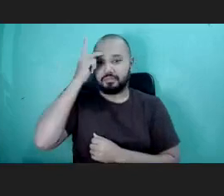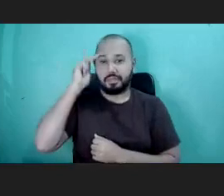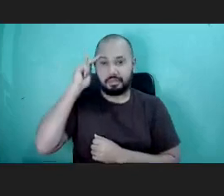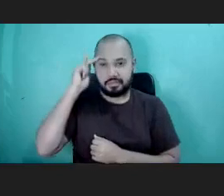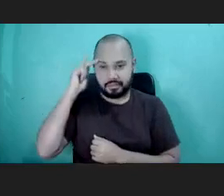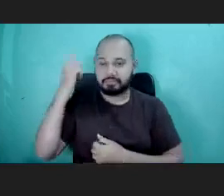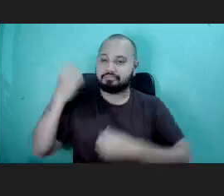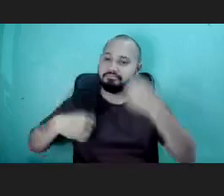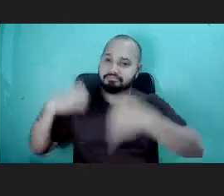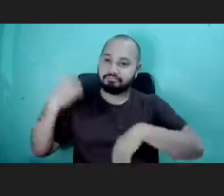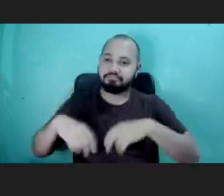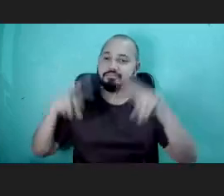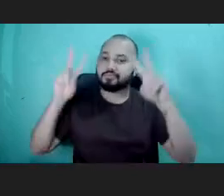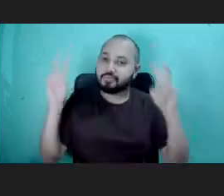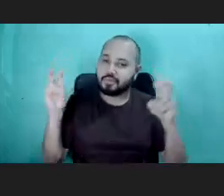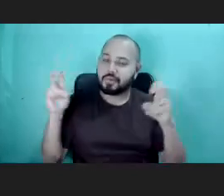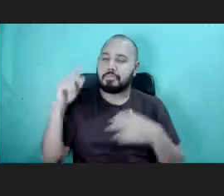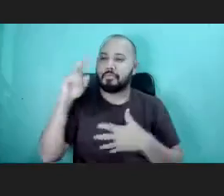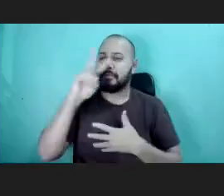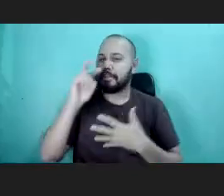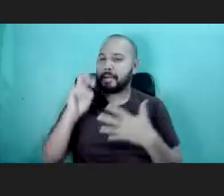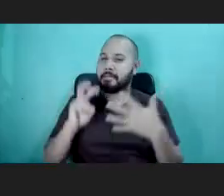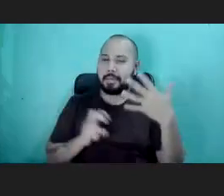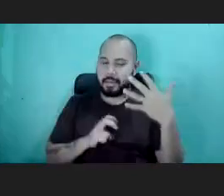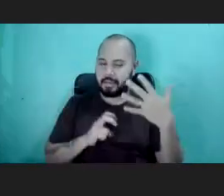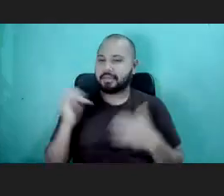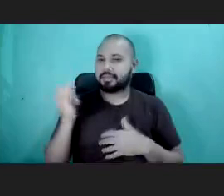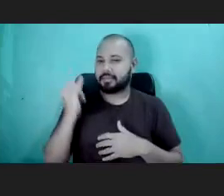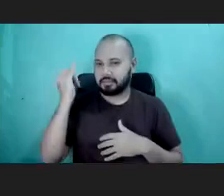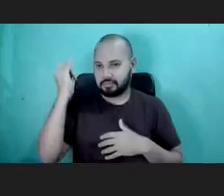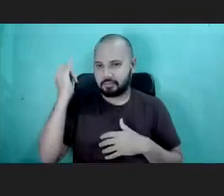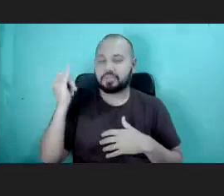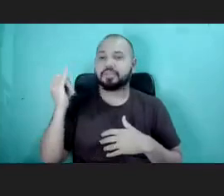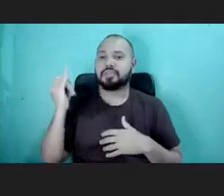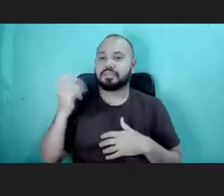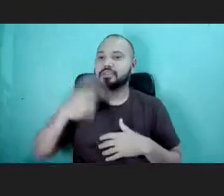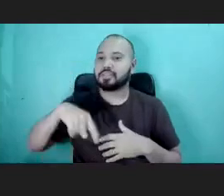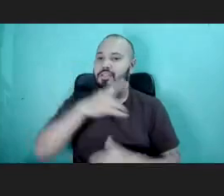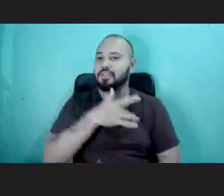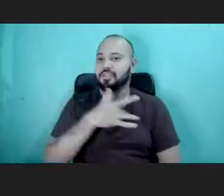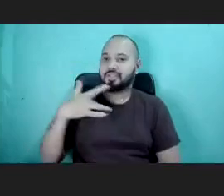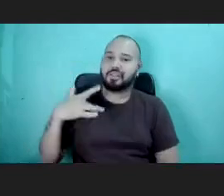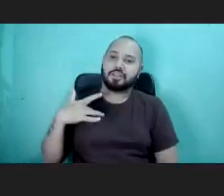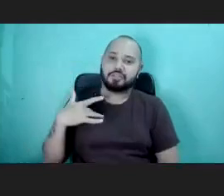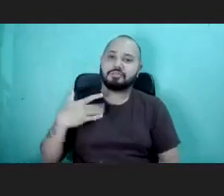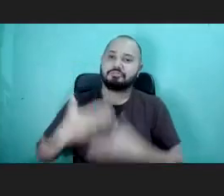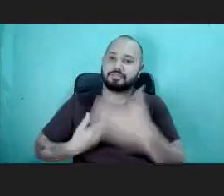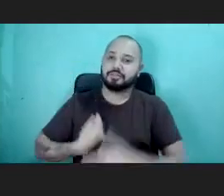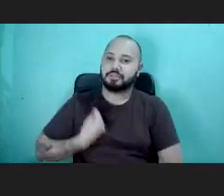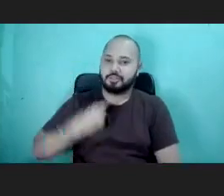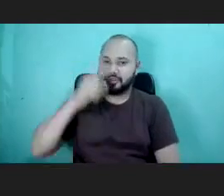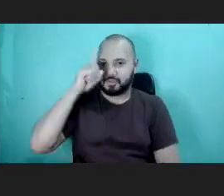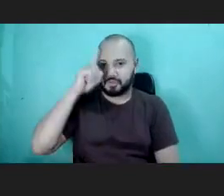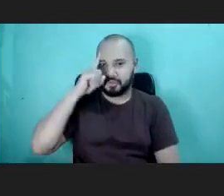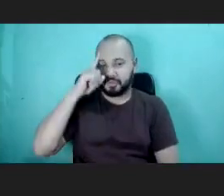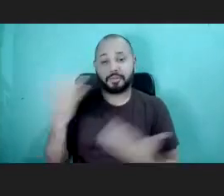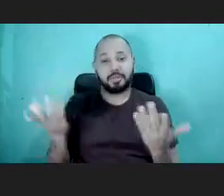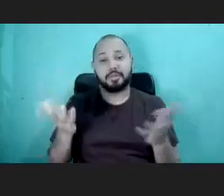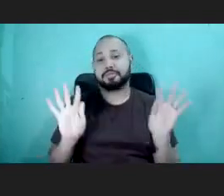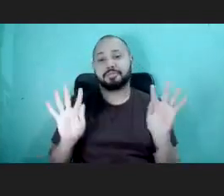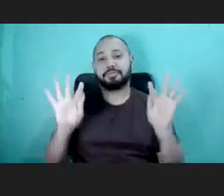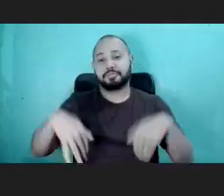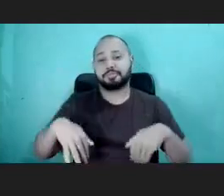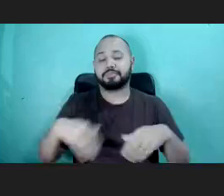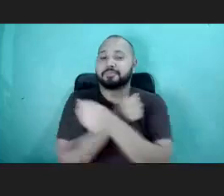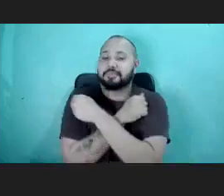levando a refletir sobre uma série de questões muito importantes para a nossa saúde no dia a dia. Então terminamos por aqui,